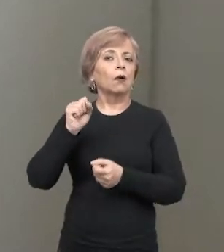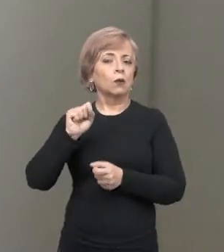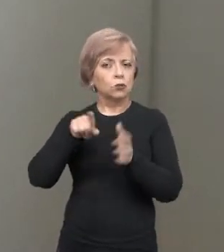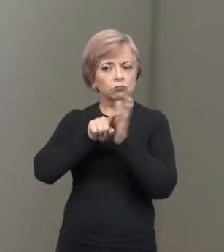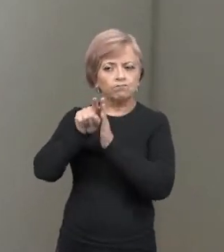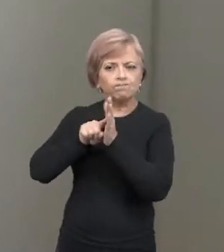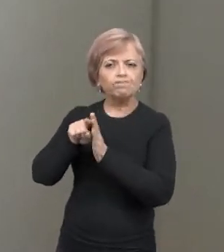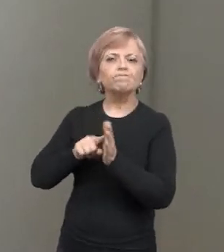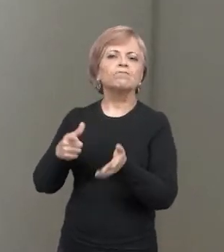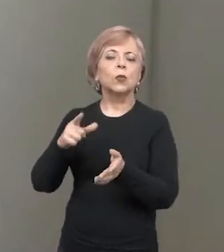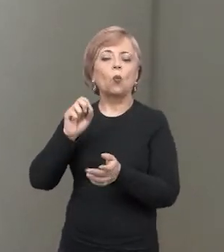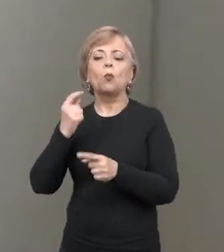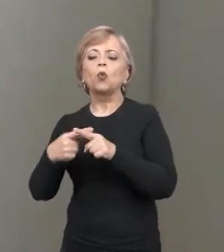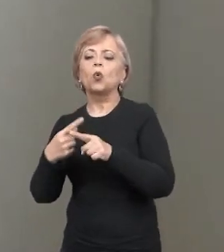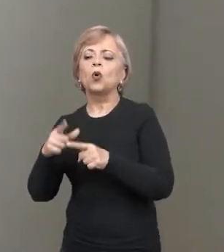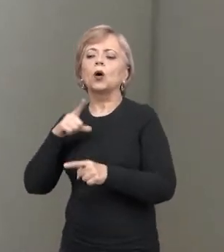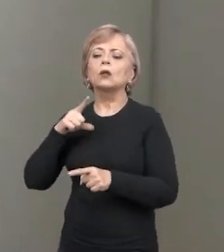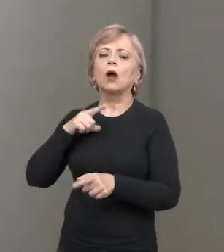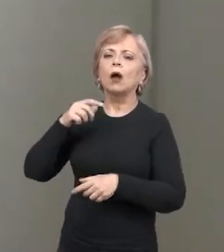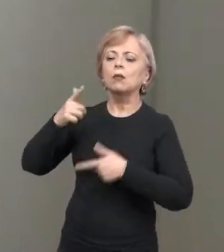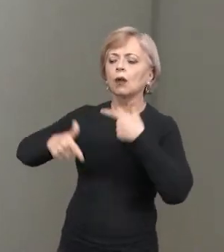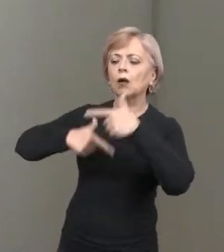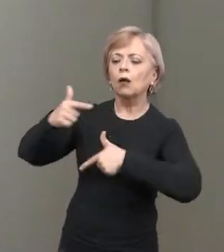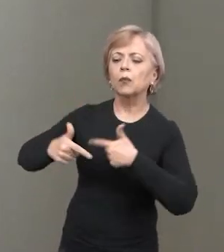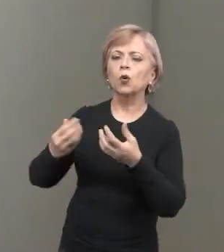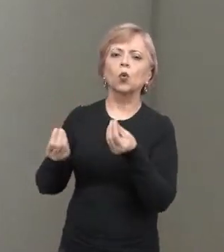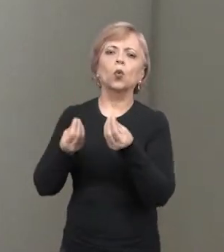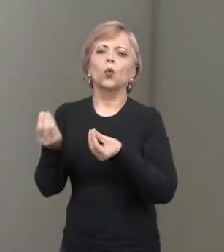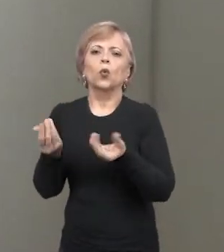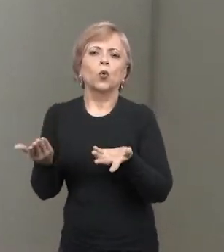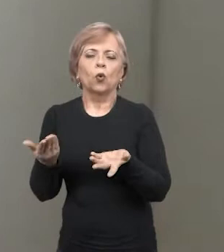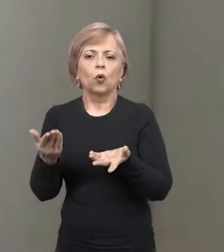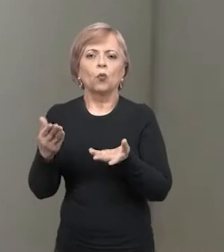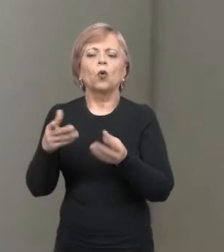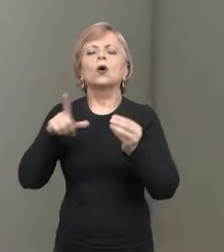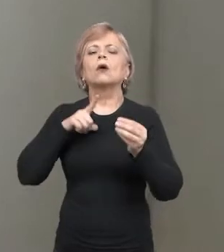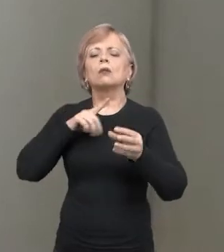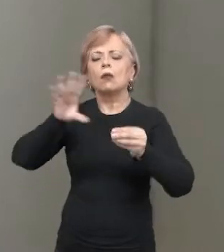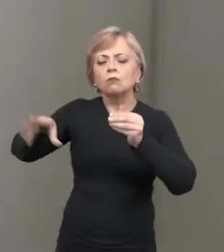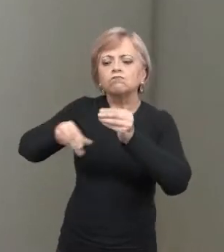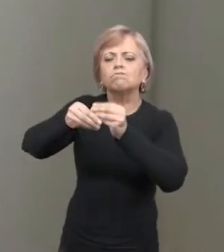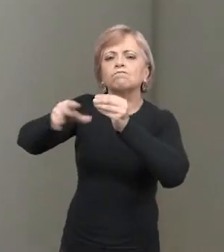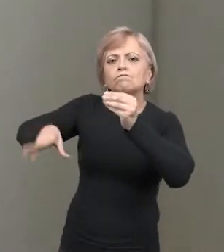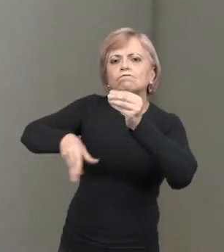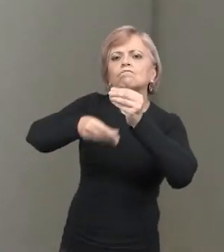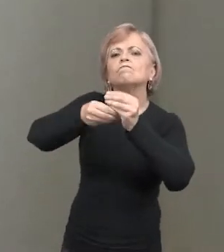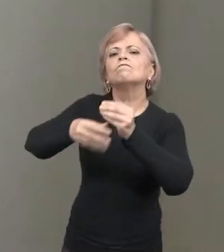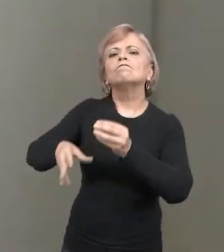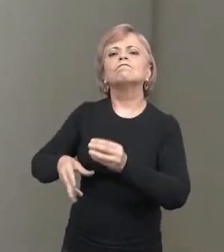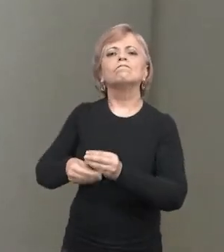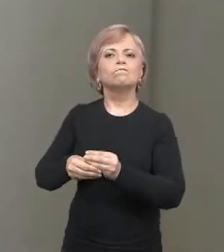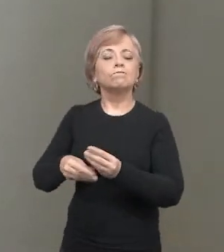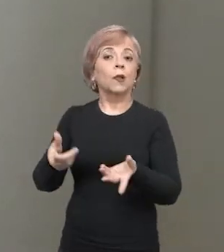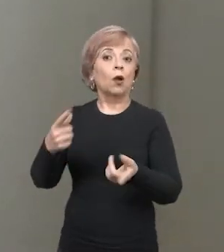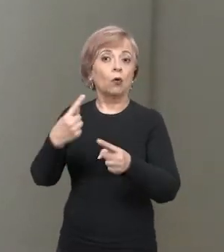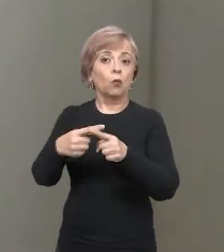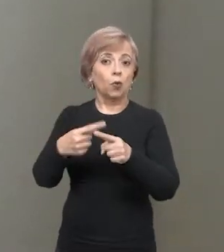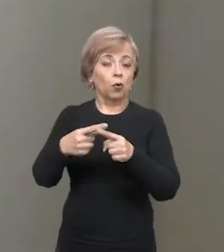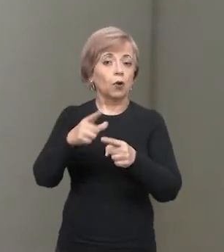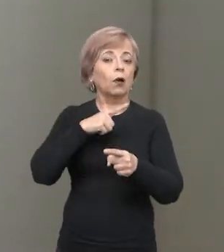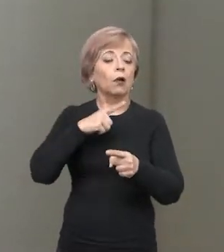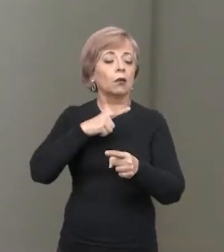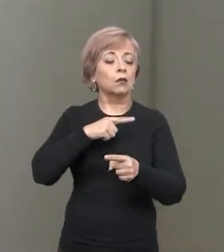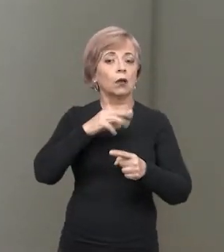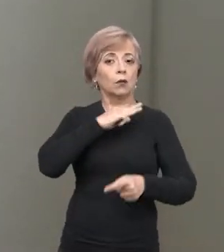estaria funcionando, eventuais gargalos, tudo isso visando uma composição, uma autocomposição entre o